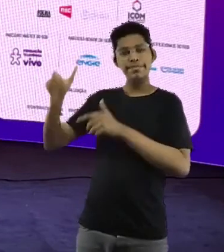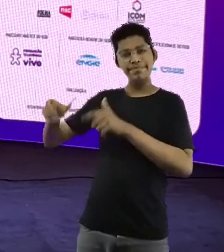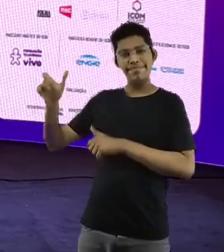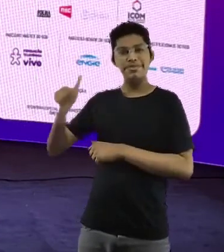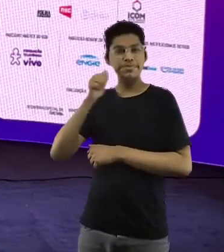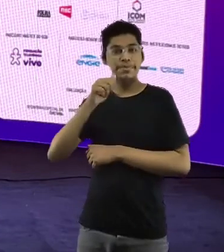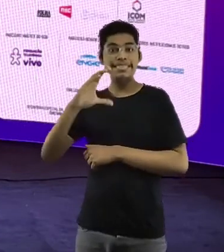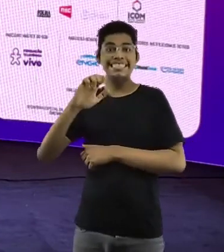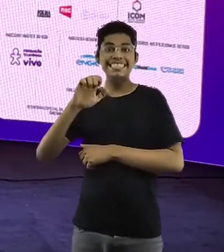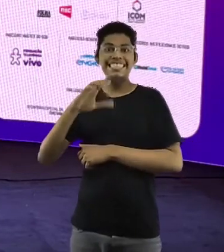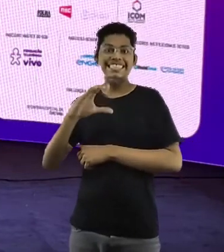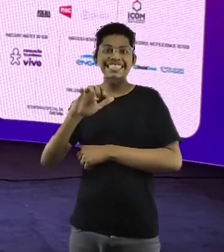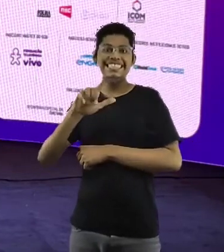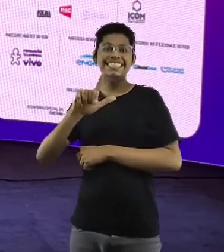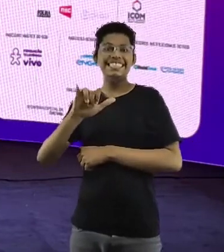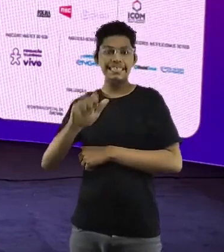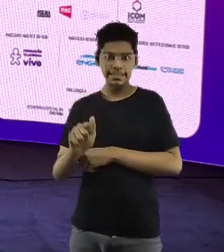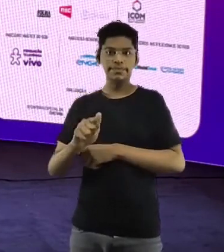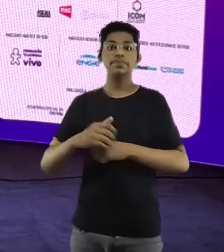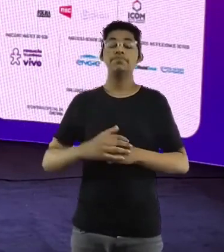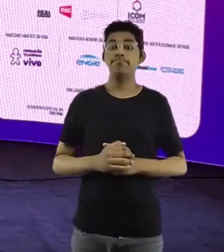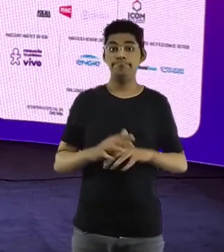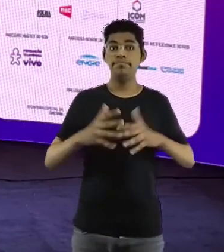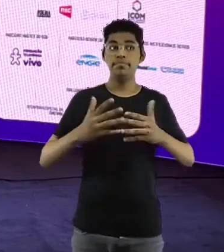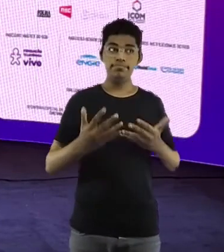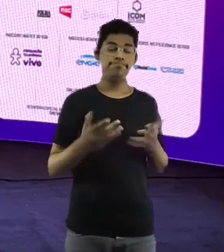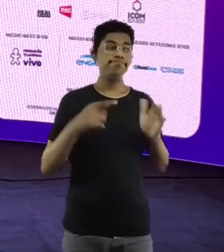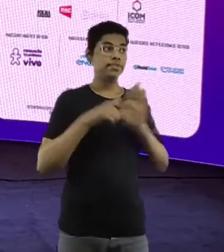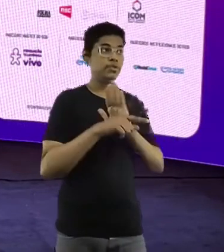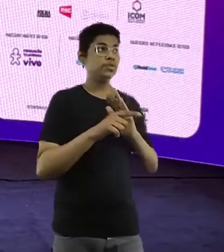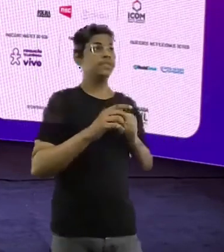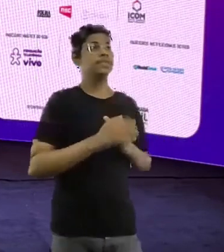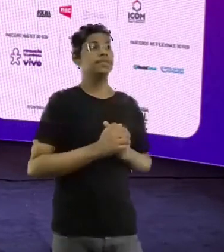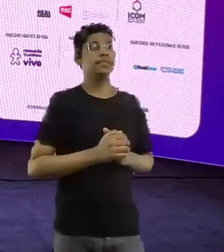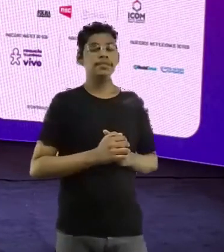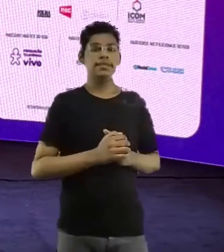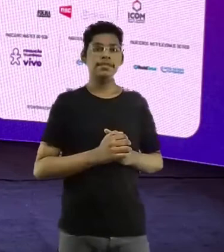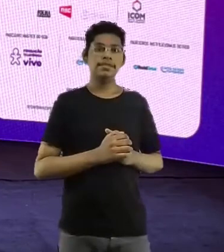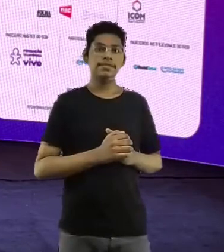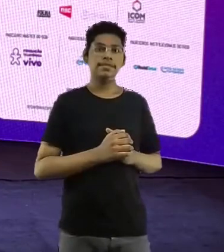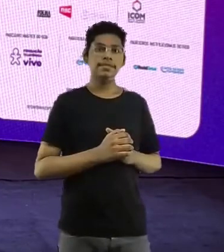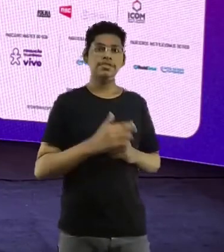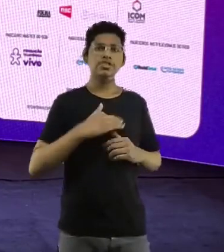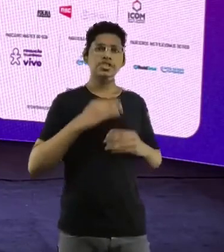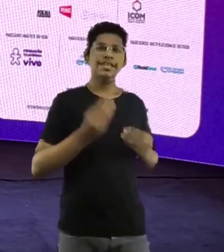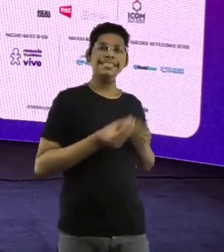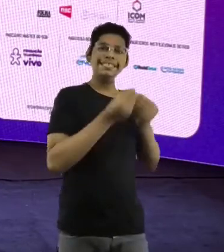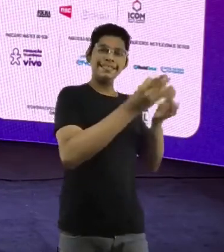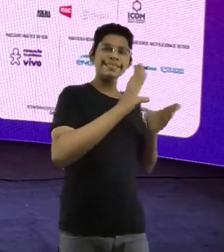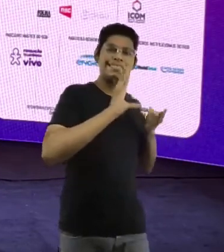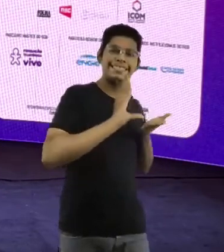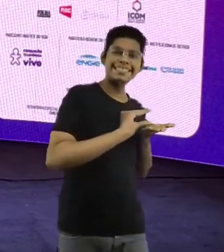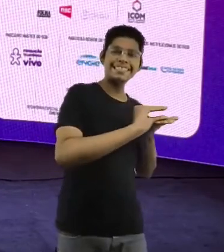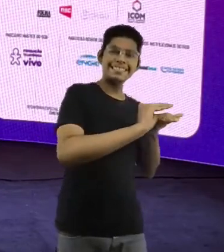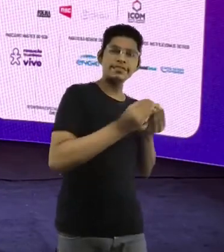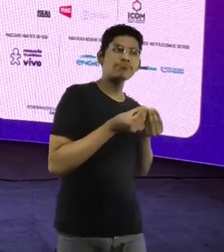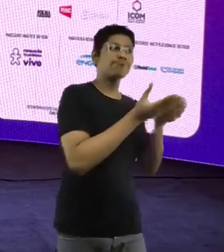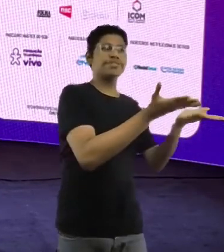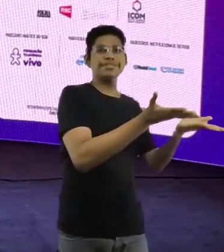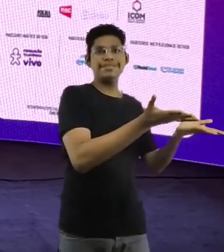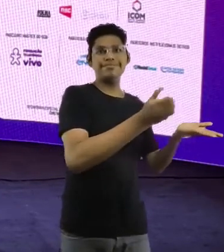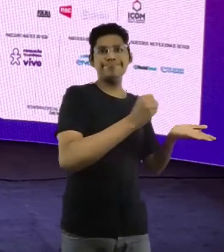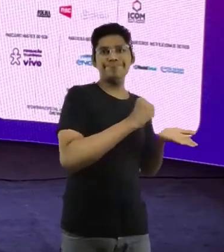Cecília Itaquai. Depois de ter entregue milhares de dados nossos